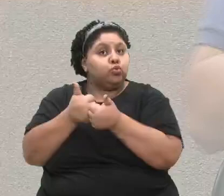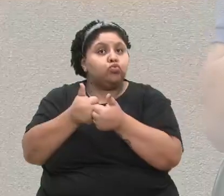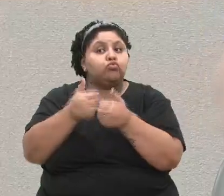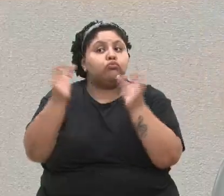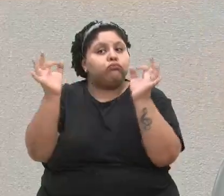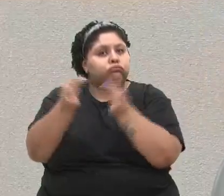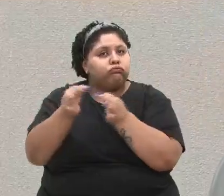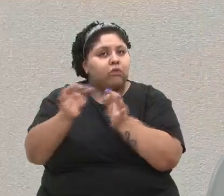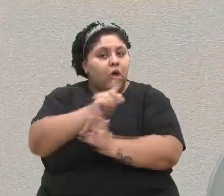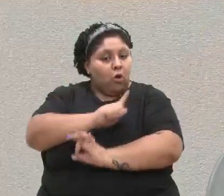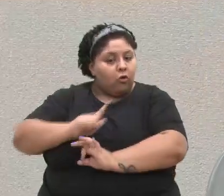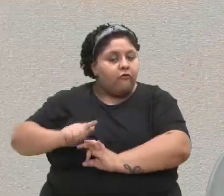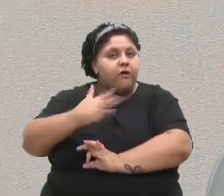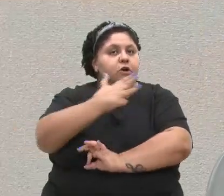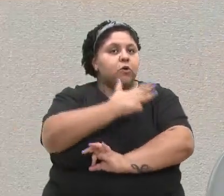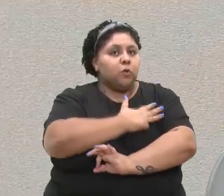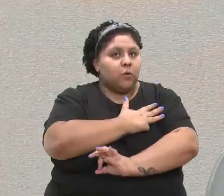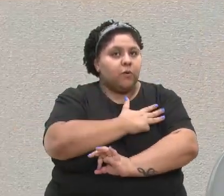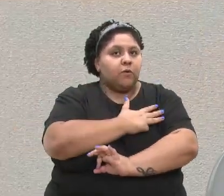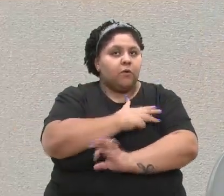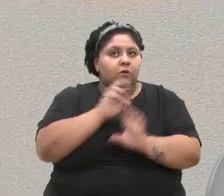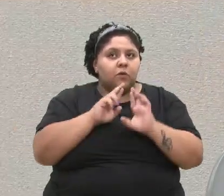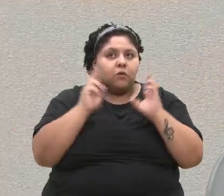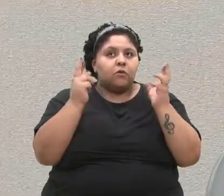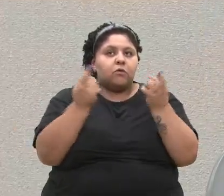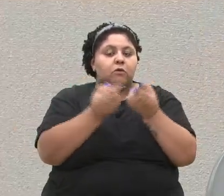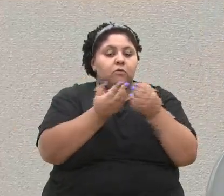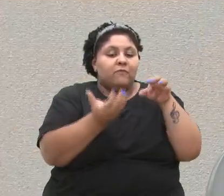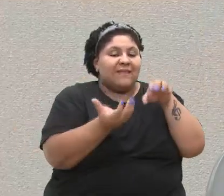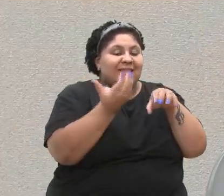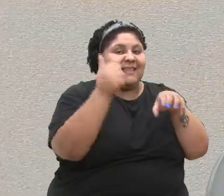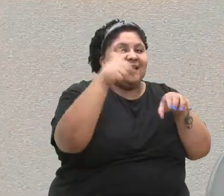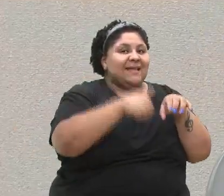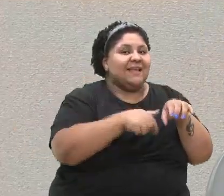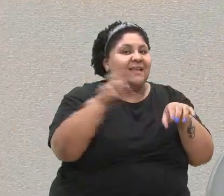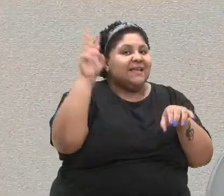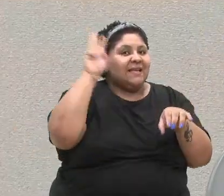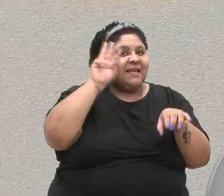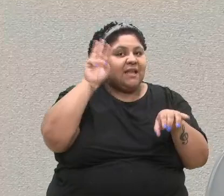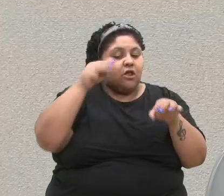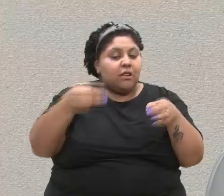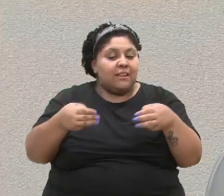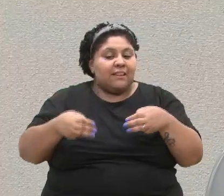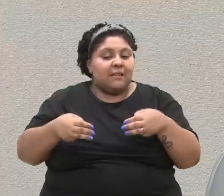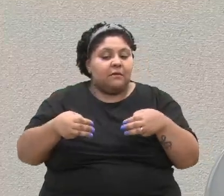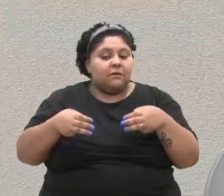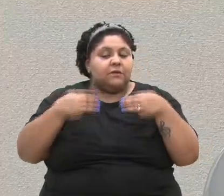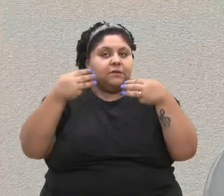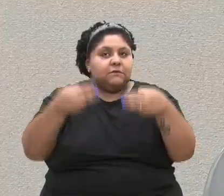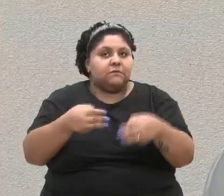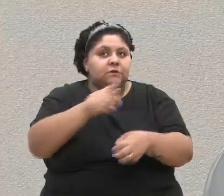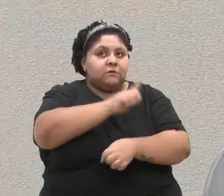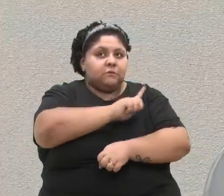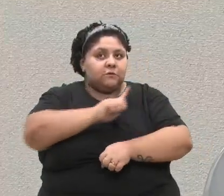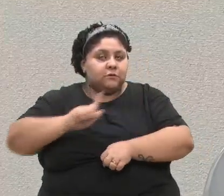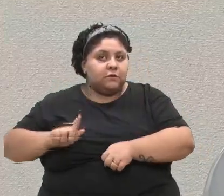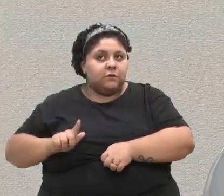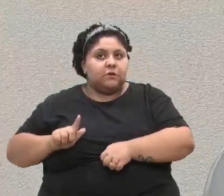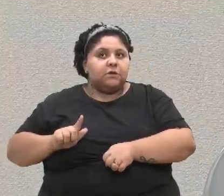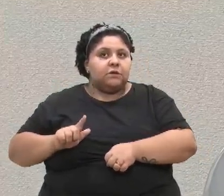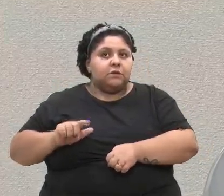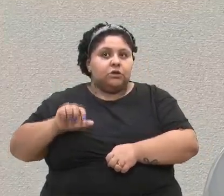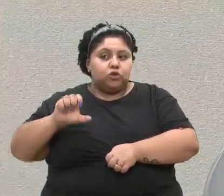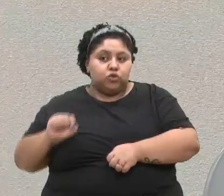ao governo Lula. Reunião em Brasília nesta terça-feira, reuniu ministros e governadores de estados das regiões Sul e Sudeste